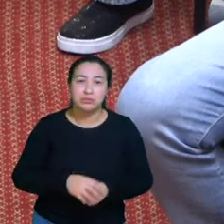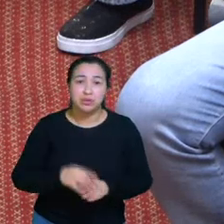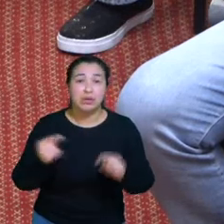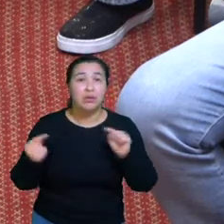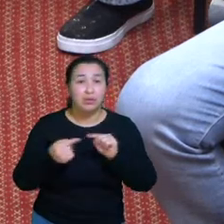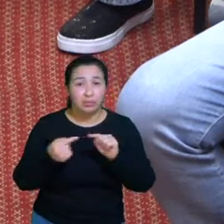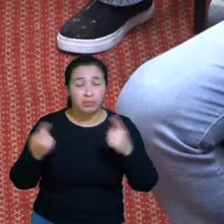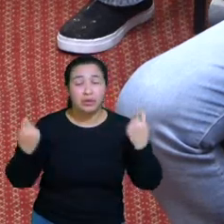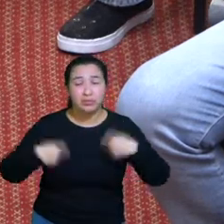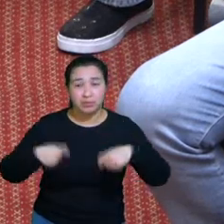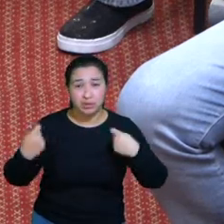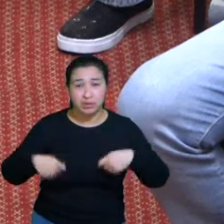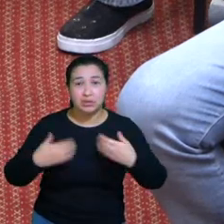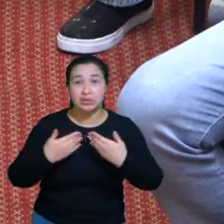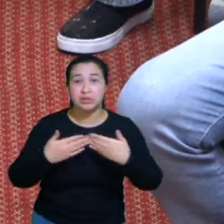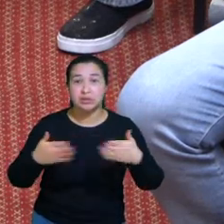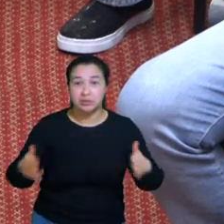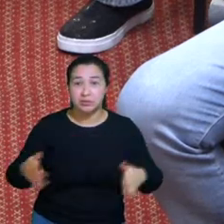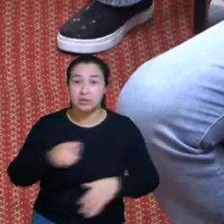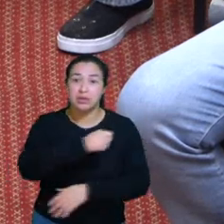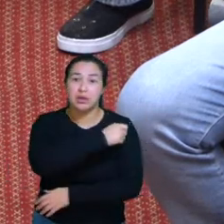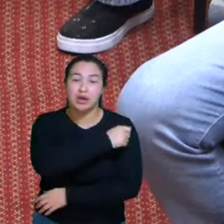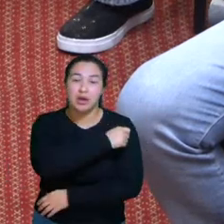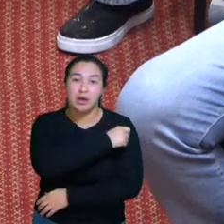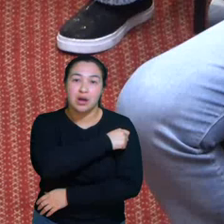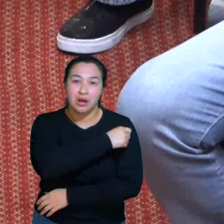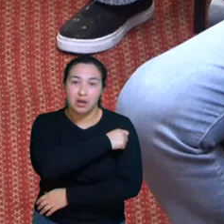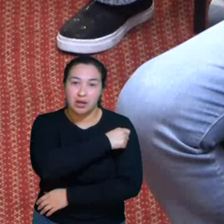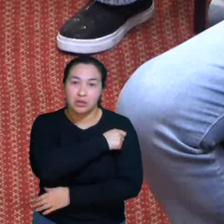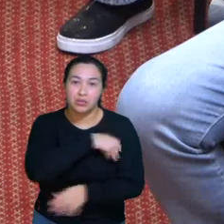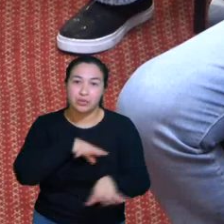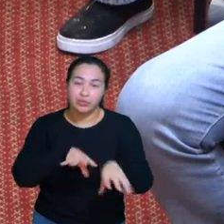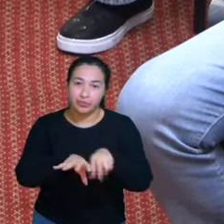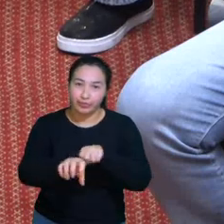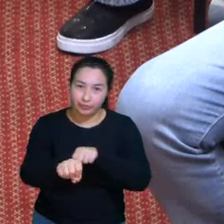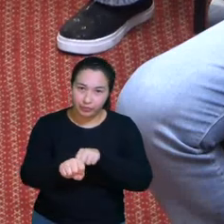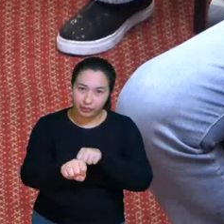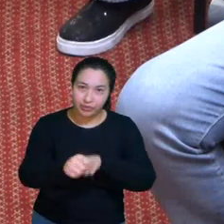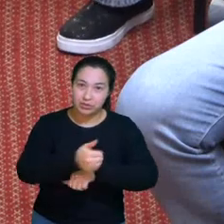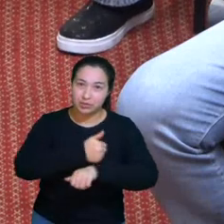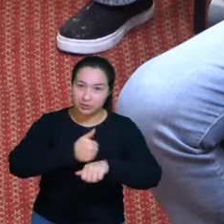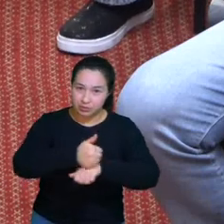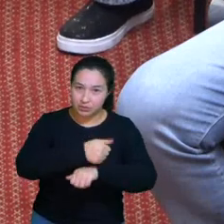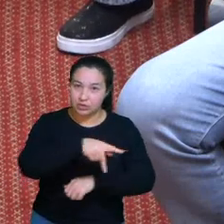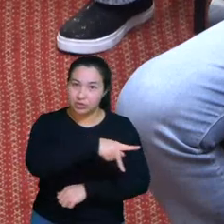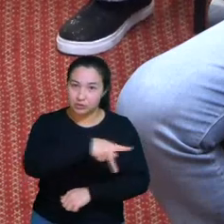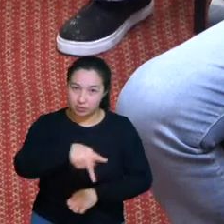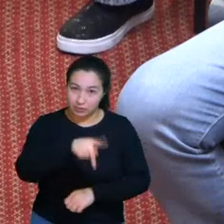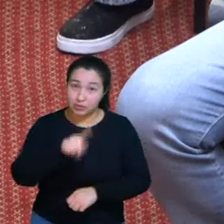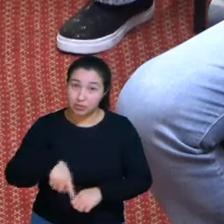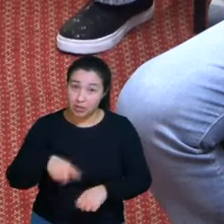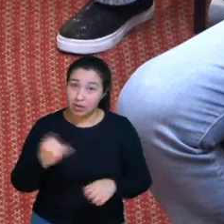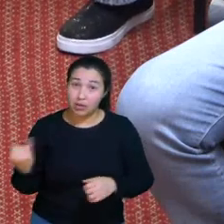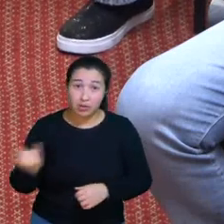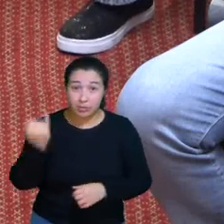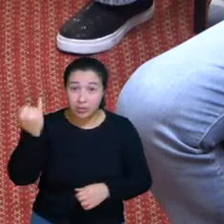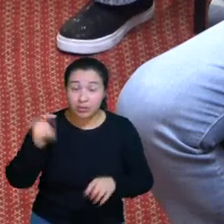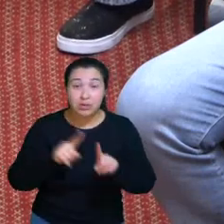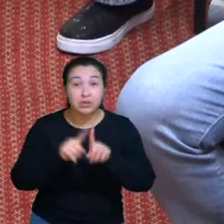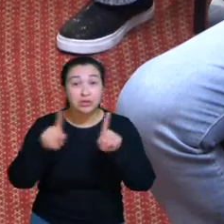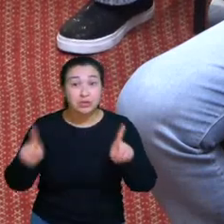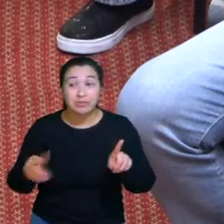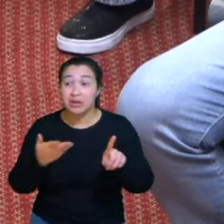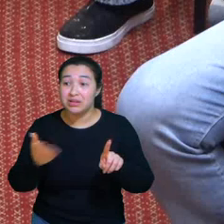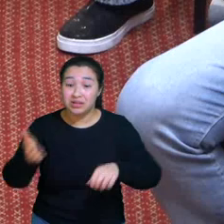ter abertura para Os estudantes para a formação desses profissionais que é importante demais quem não tem a vivência